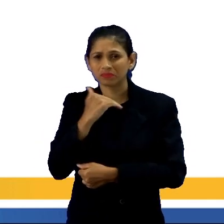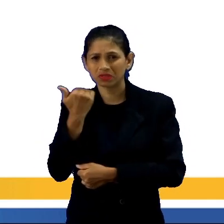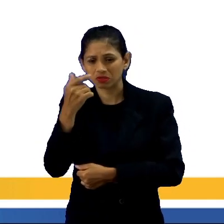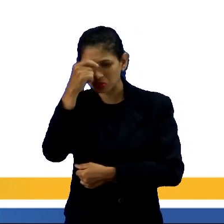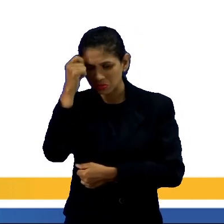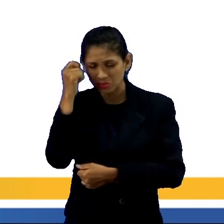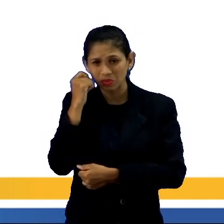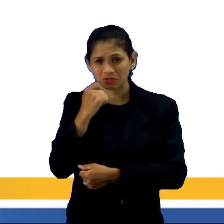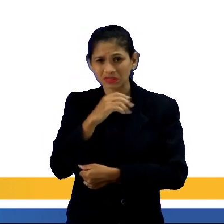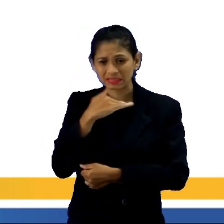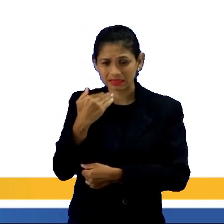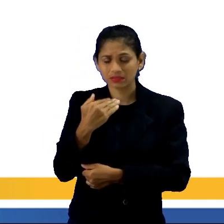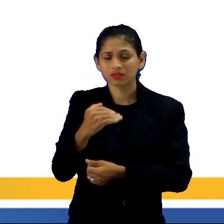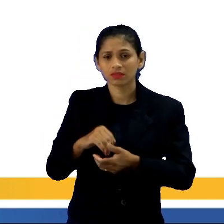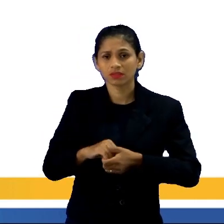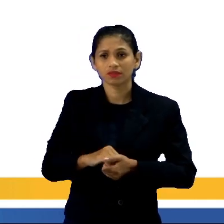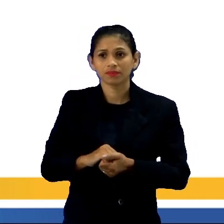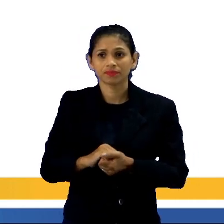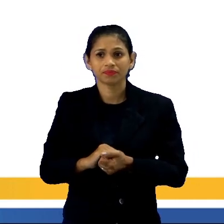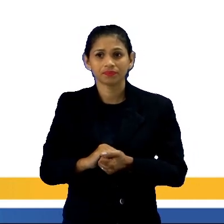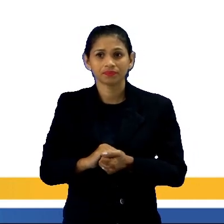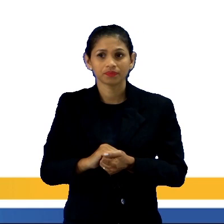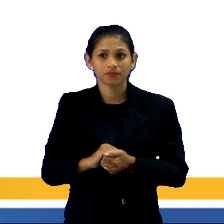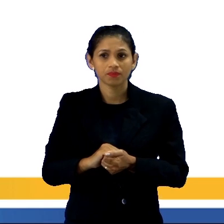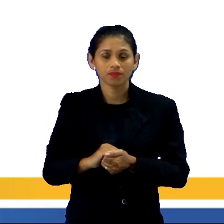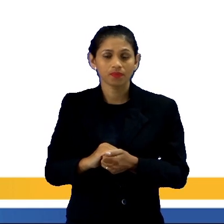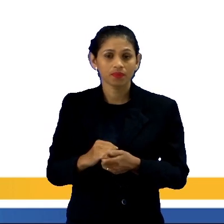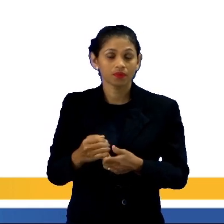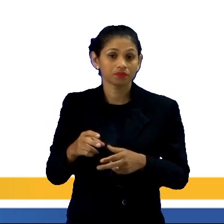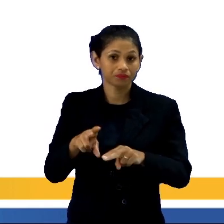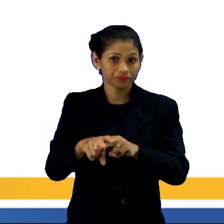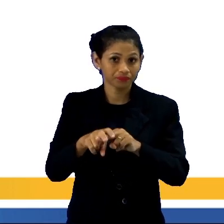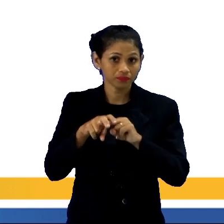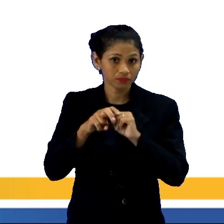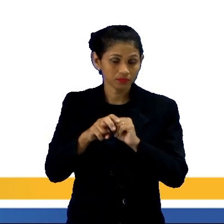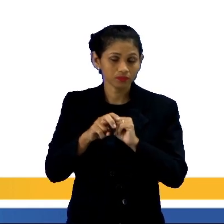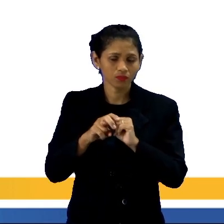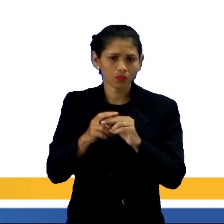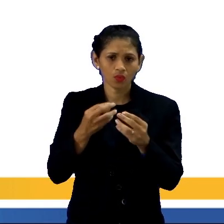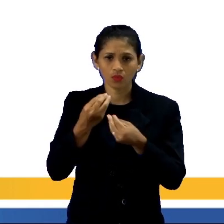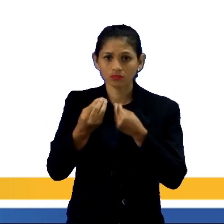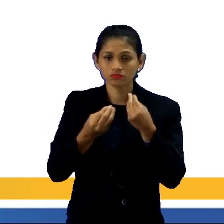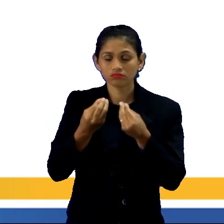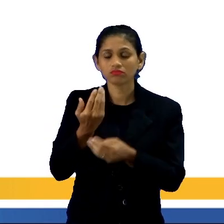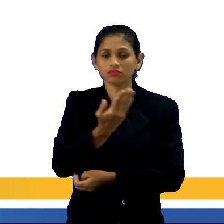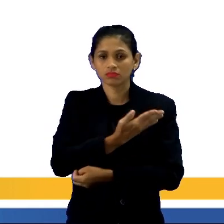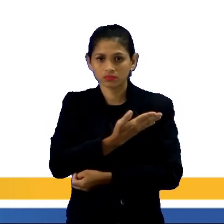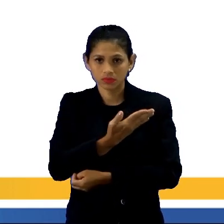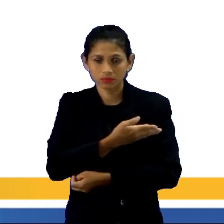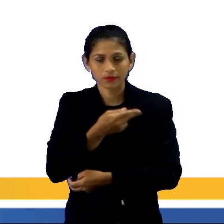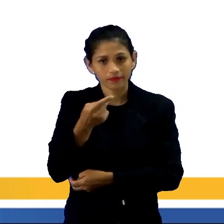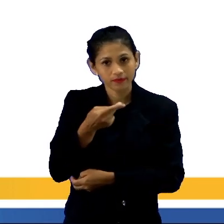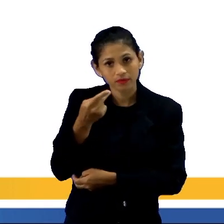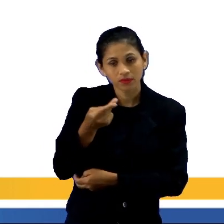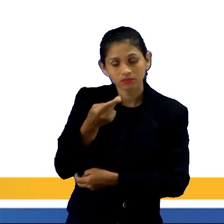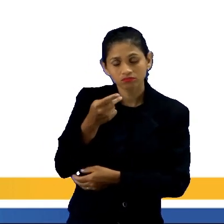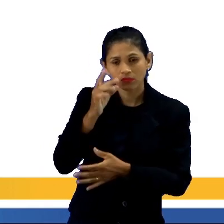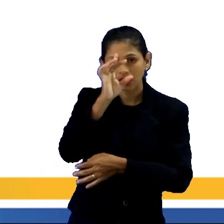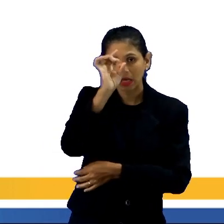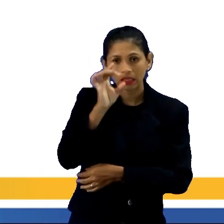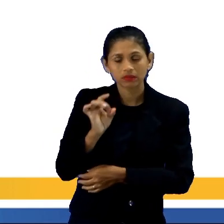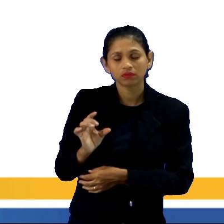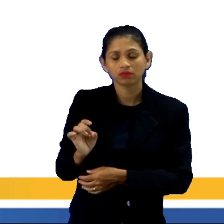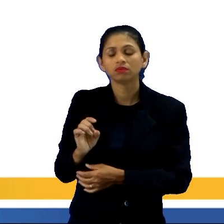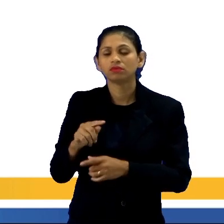milhões de mortes não naturais e violentas. Portanto, como diria um amigo ressabiado, cada vez